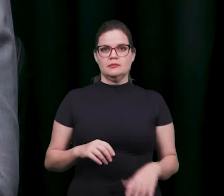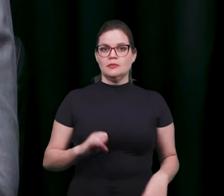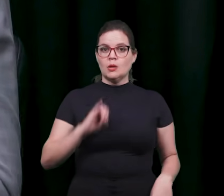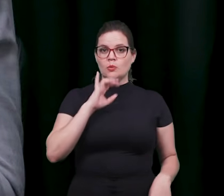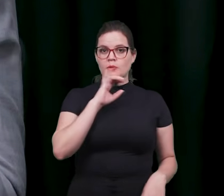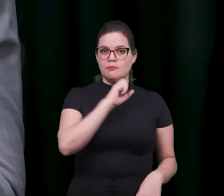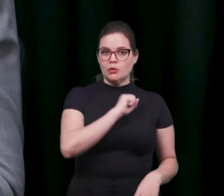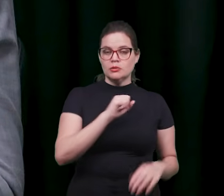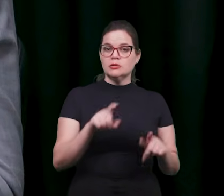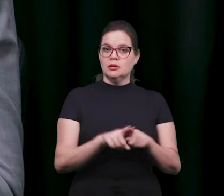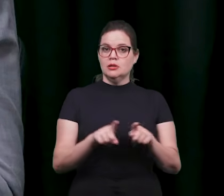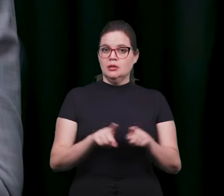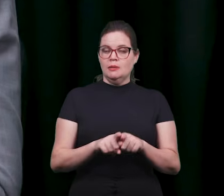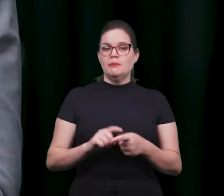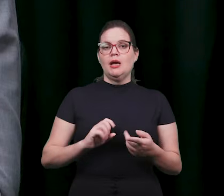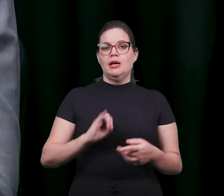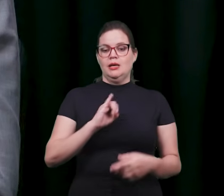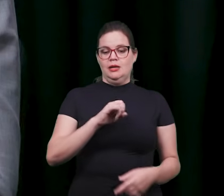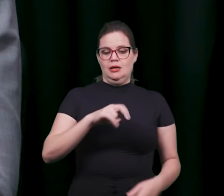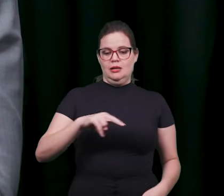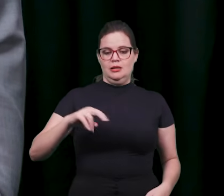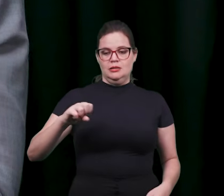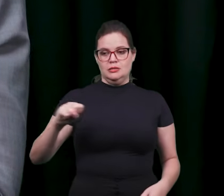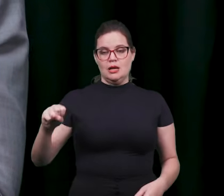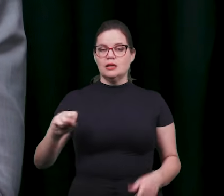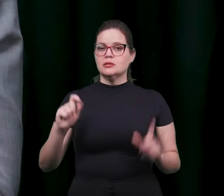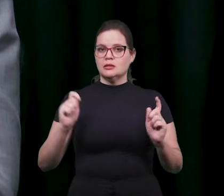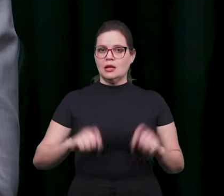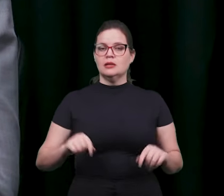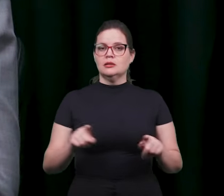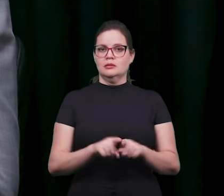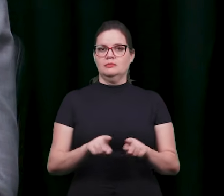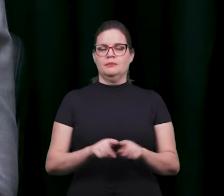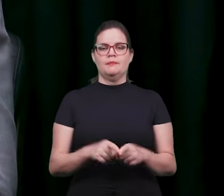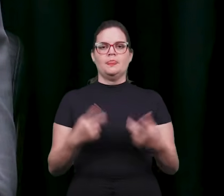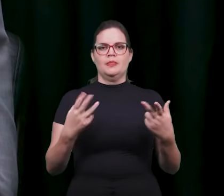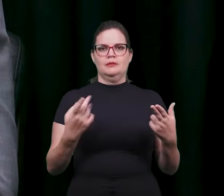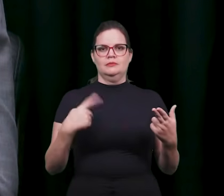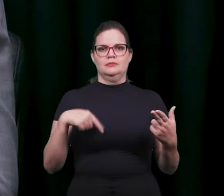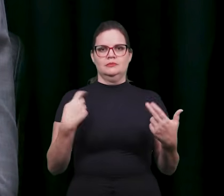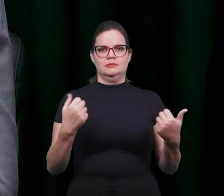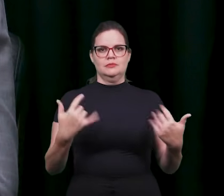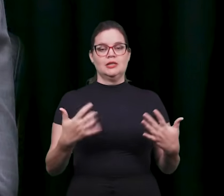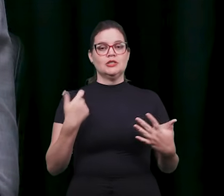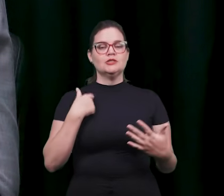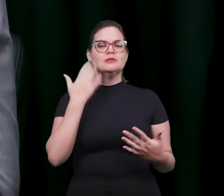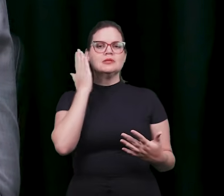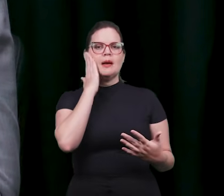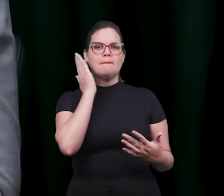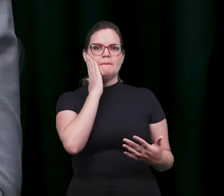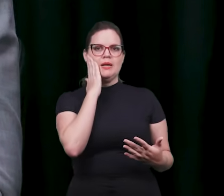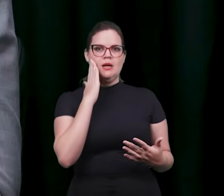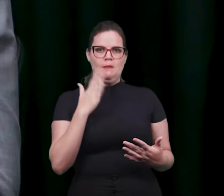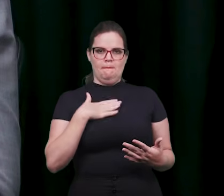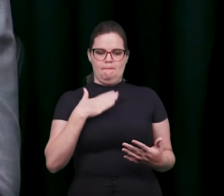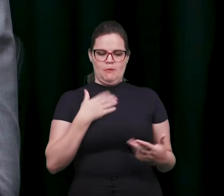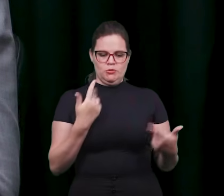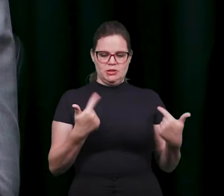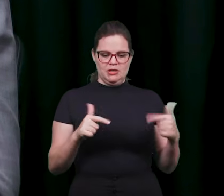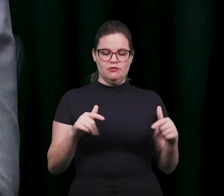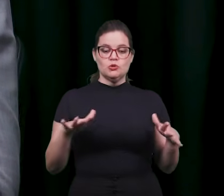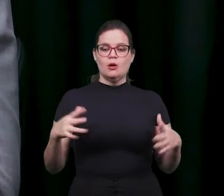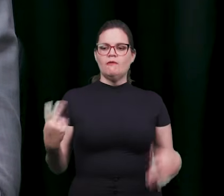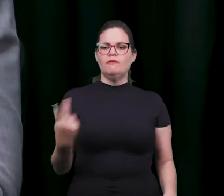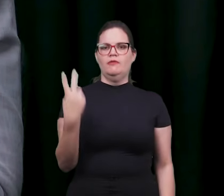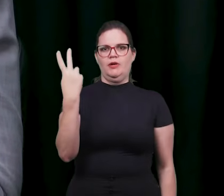só imposto como INSS. Sim. Então, todos os meses, e aquilo que eu estava falando, que nós precisamos saber o valor do nosso produto.